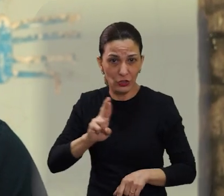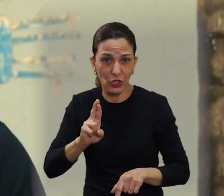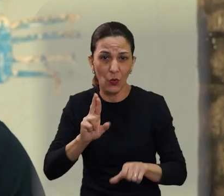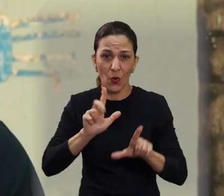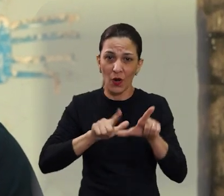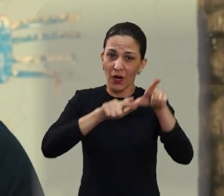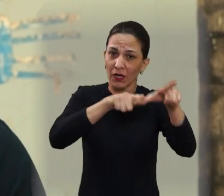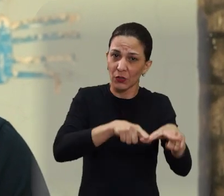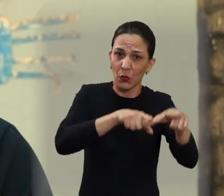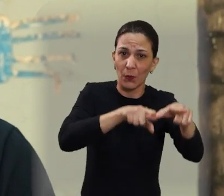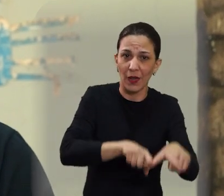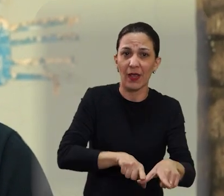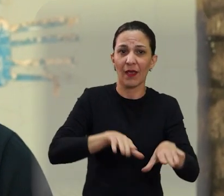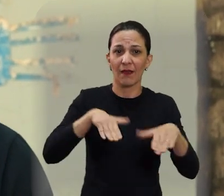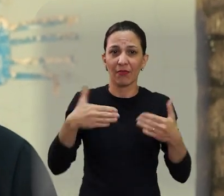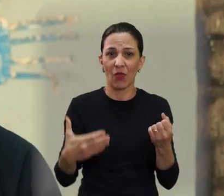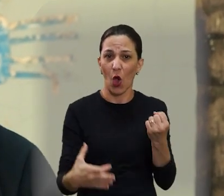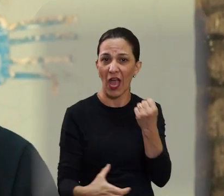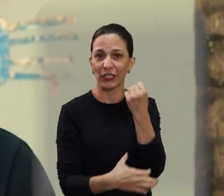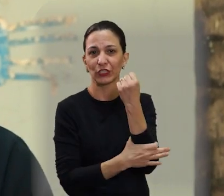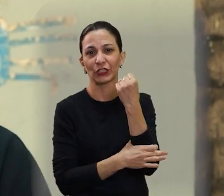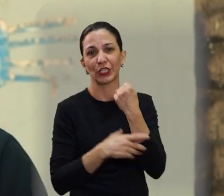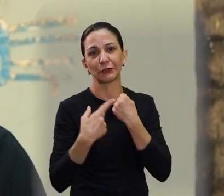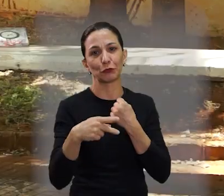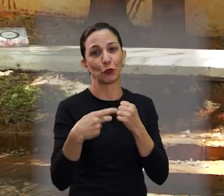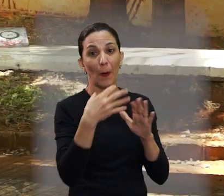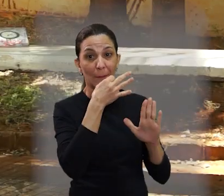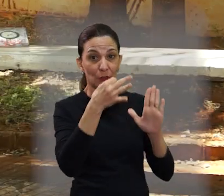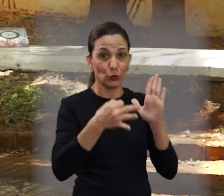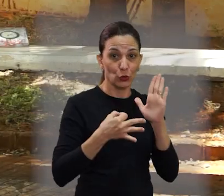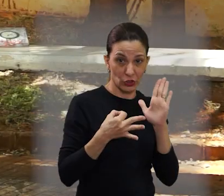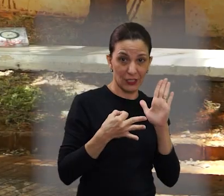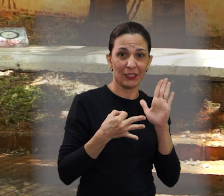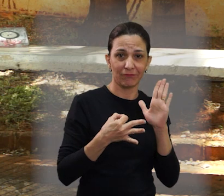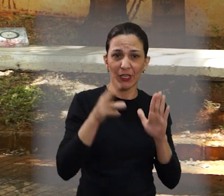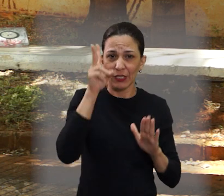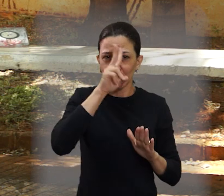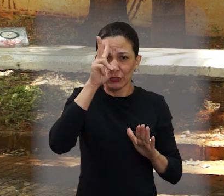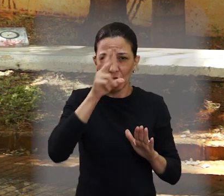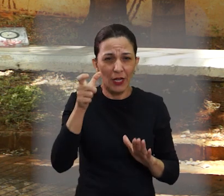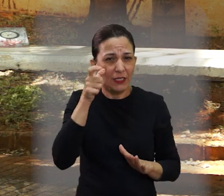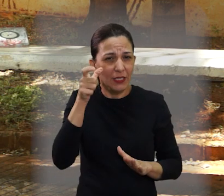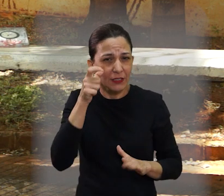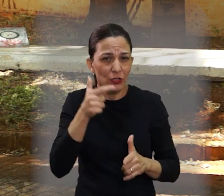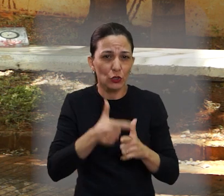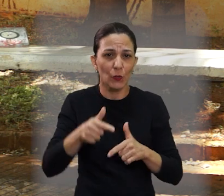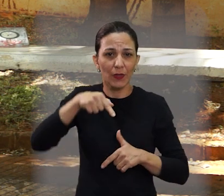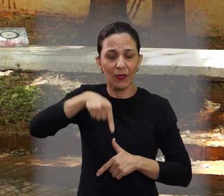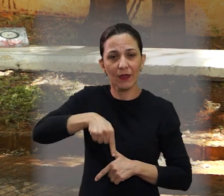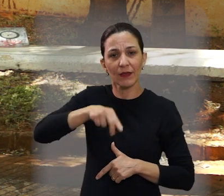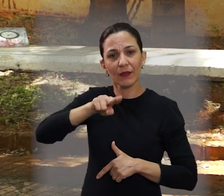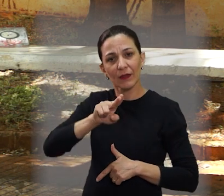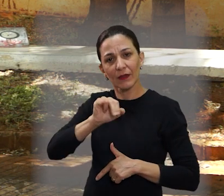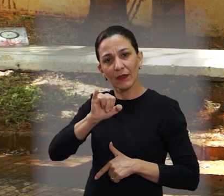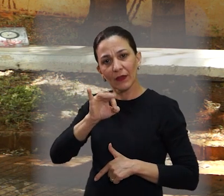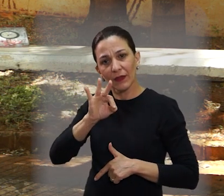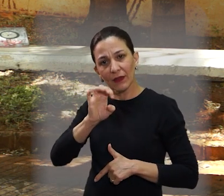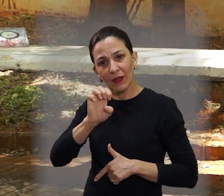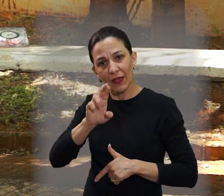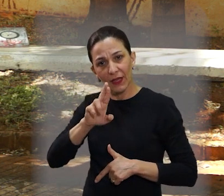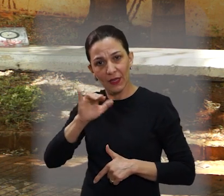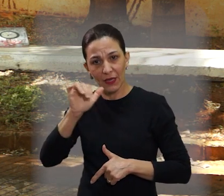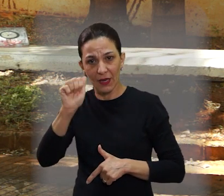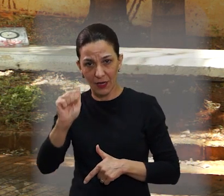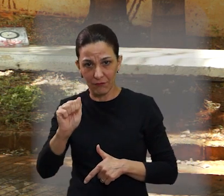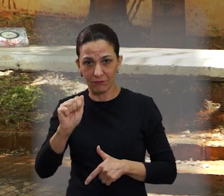uma parceria que eu fiz com o Leonardo Gomes, que era o meu cunhado da época, e eu recebi uma proposta de uma entidade